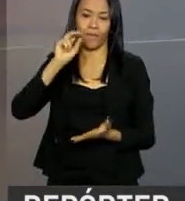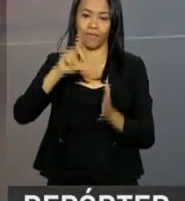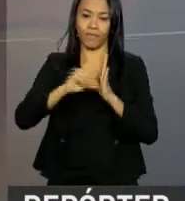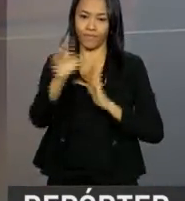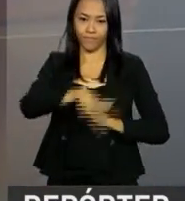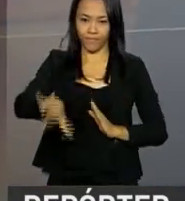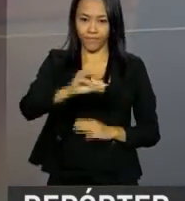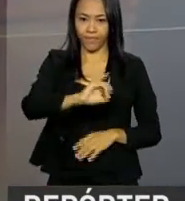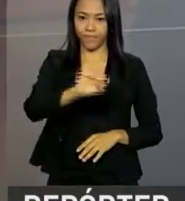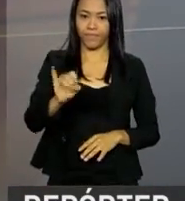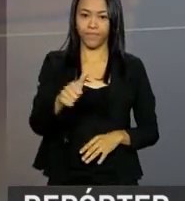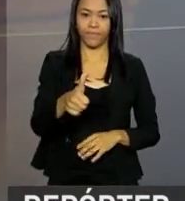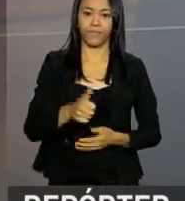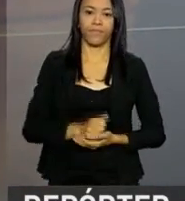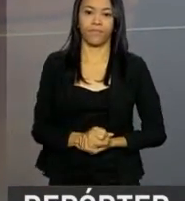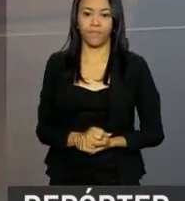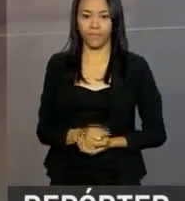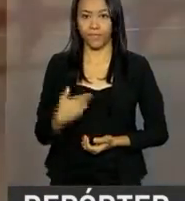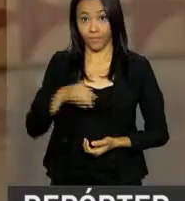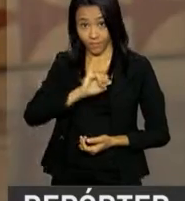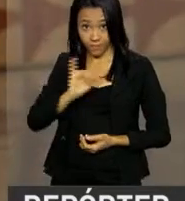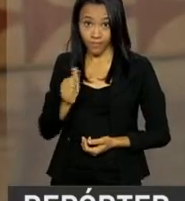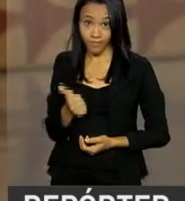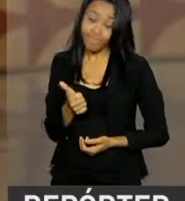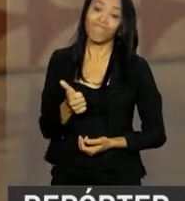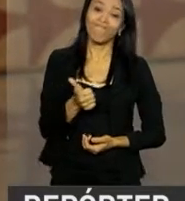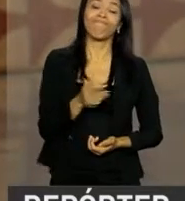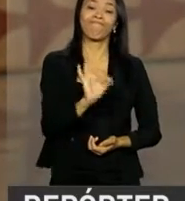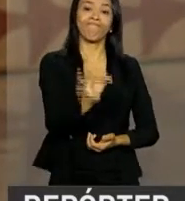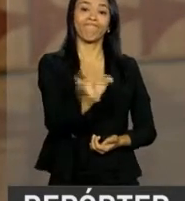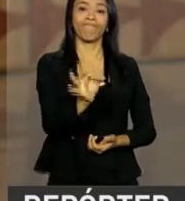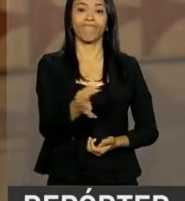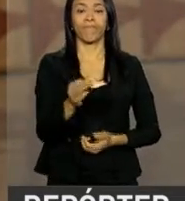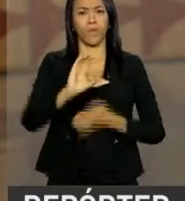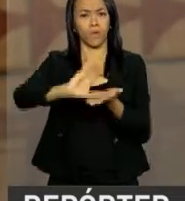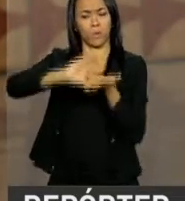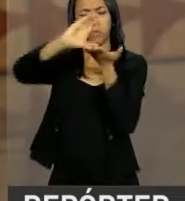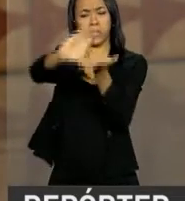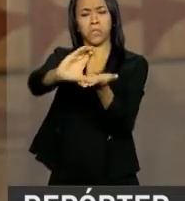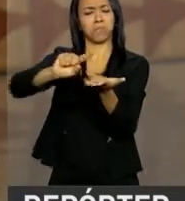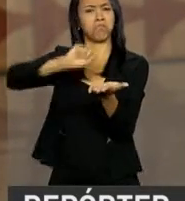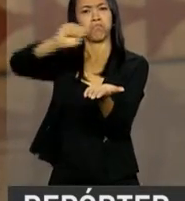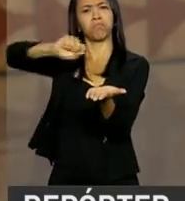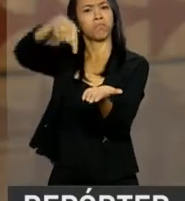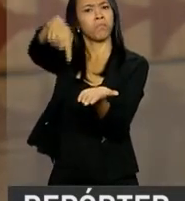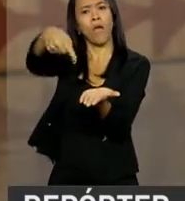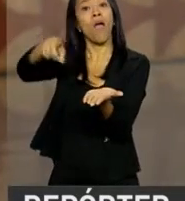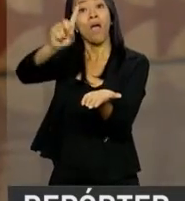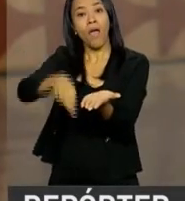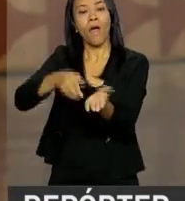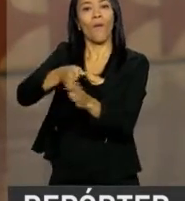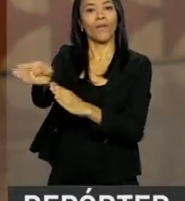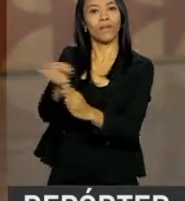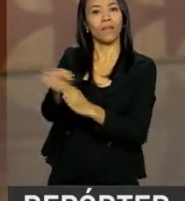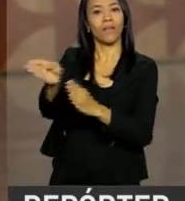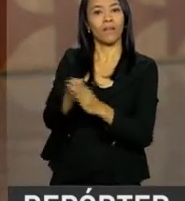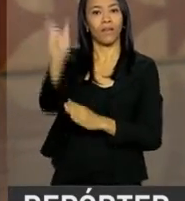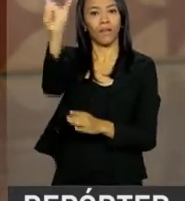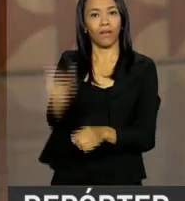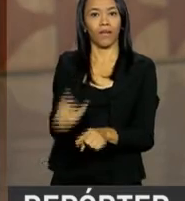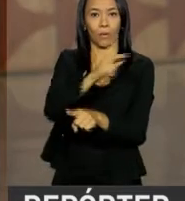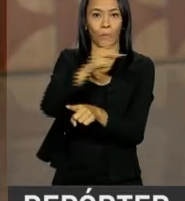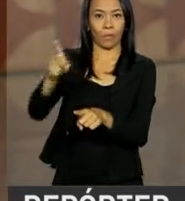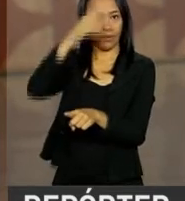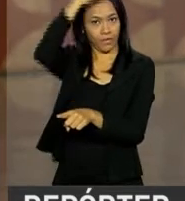planalto e paola o e leandro pois é esse conselho é um órgão que é acessório ao presidente da república na